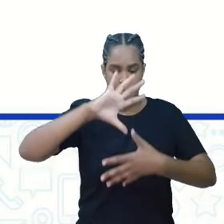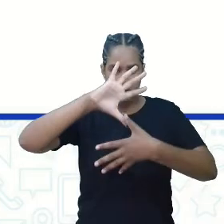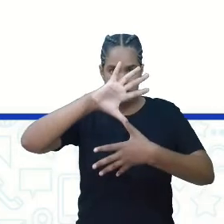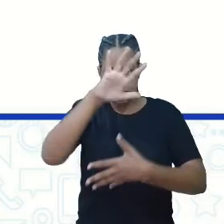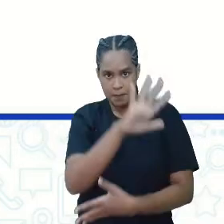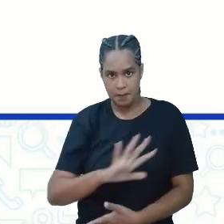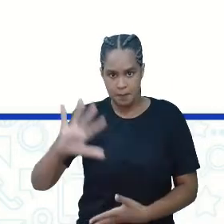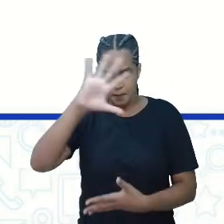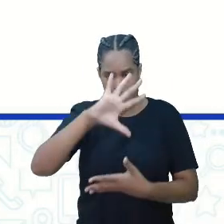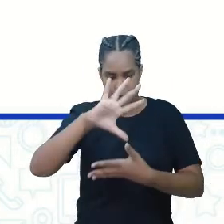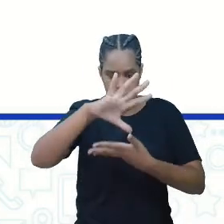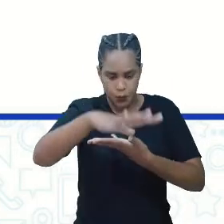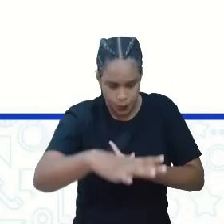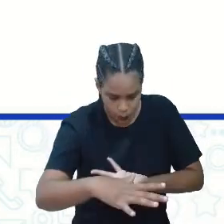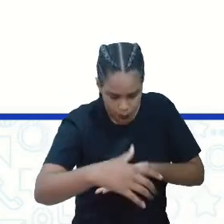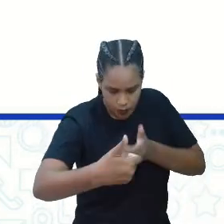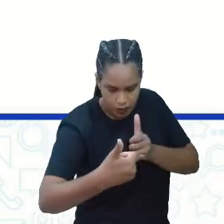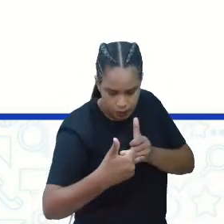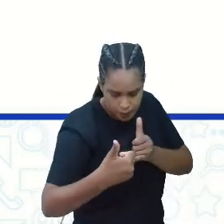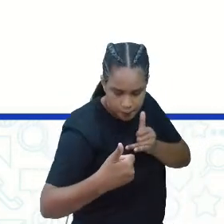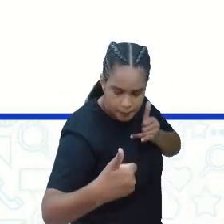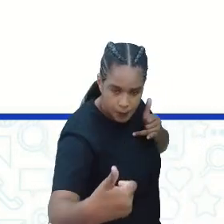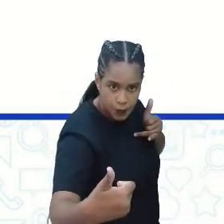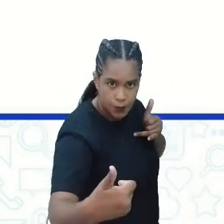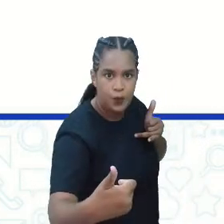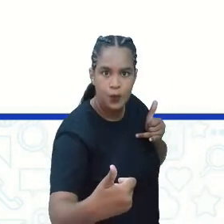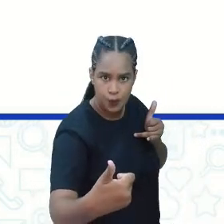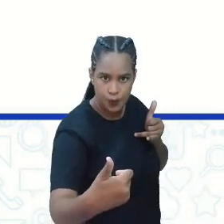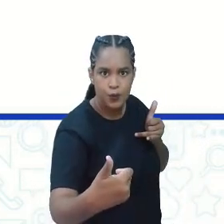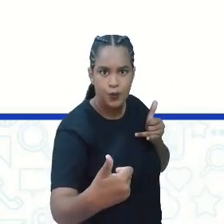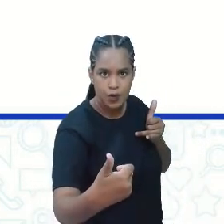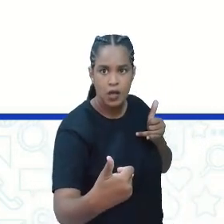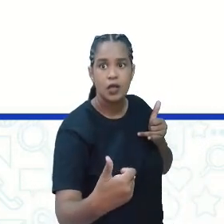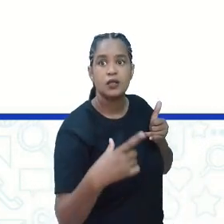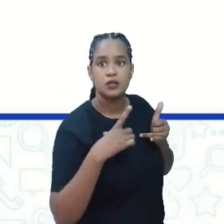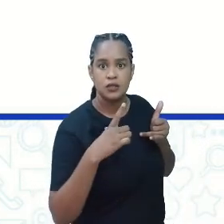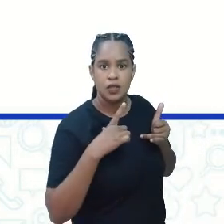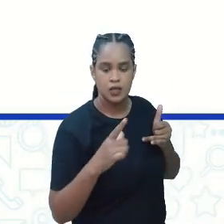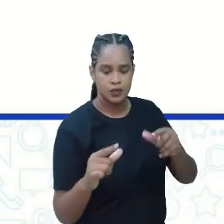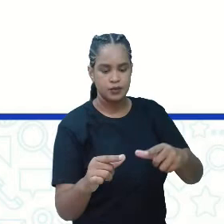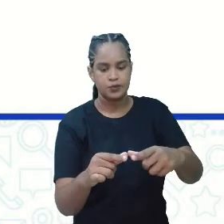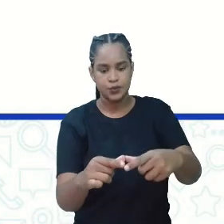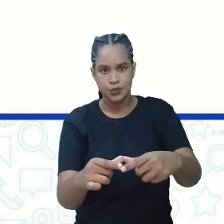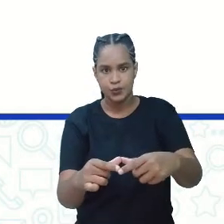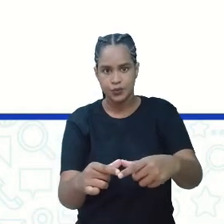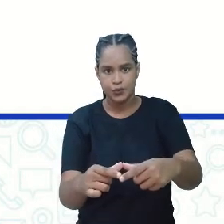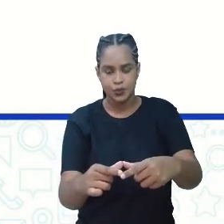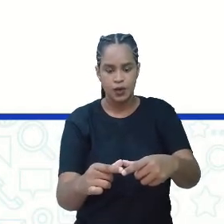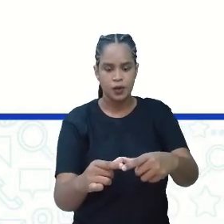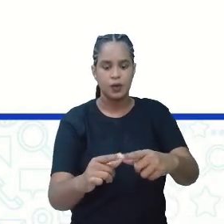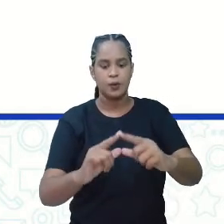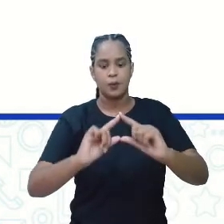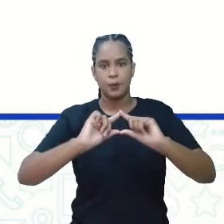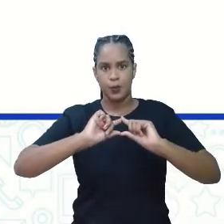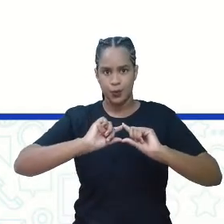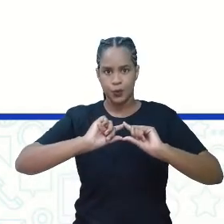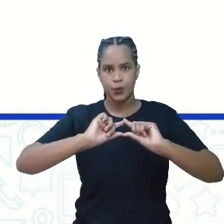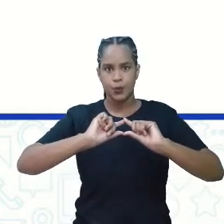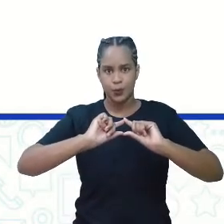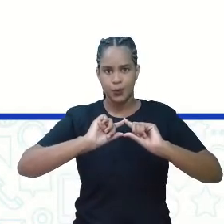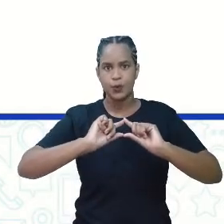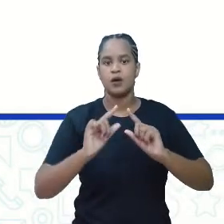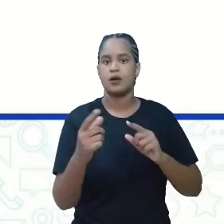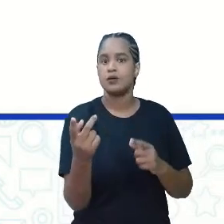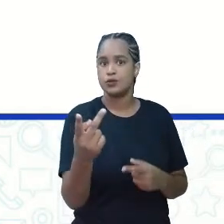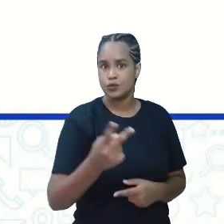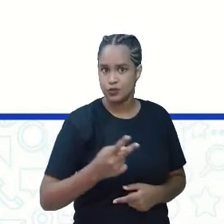tá? Então eu tenho aí, ó, essa retinha aí que eu indiquei com duas setas, tá bom? Estão vendo aí, ó, eu tenho uma reta,